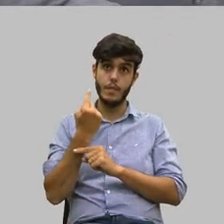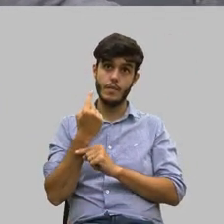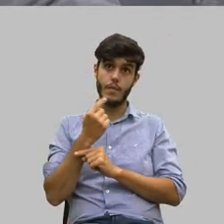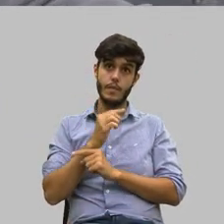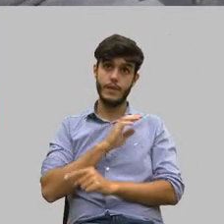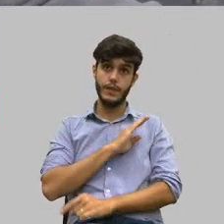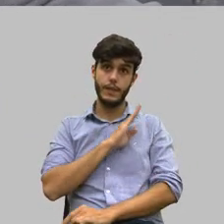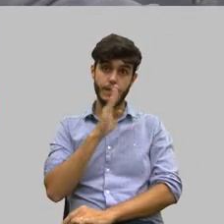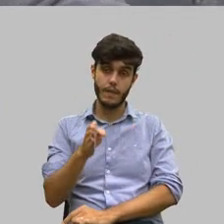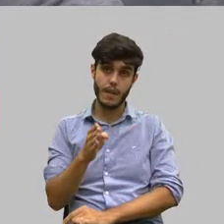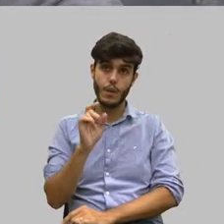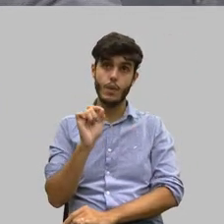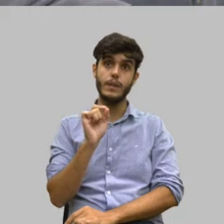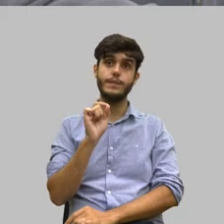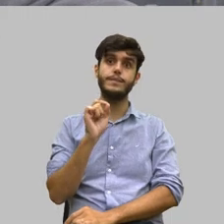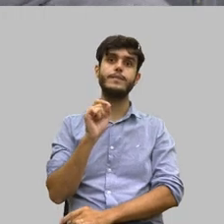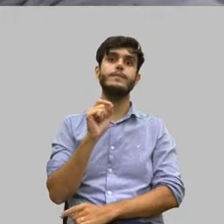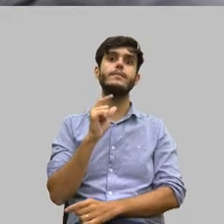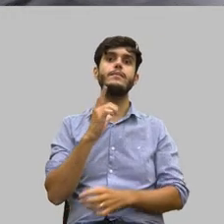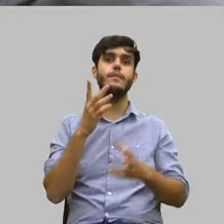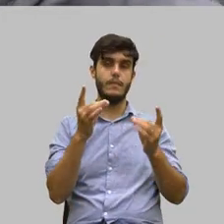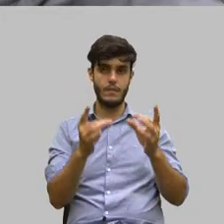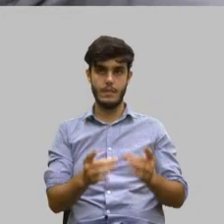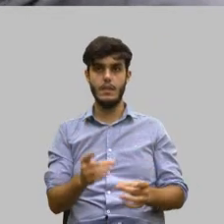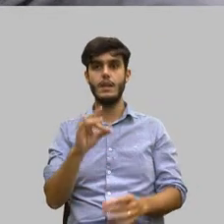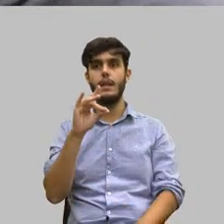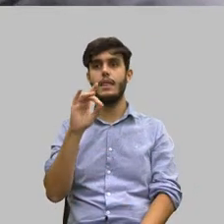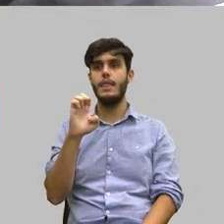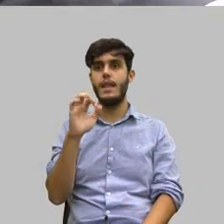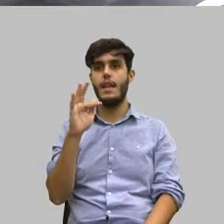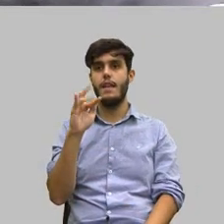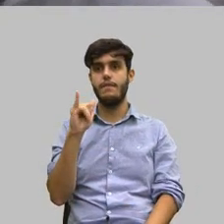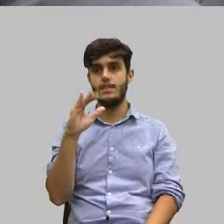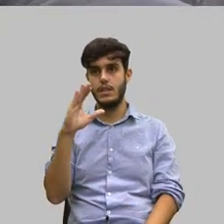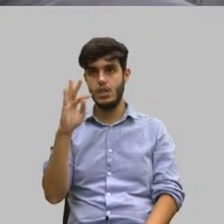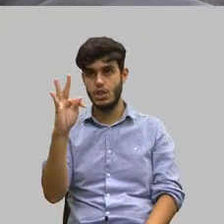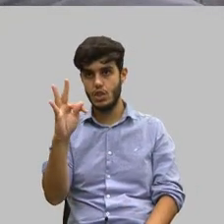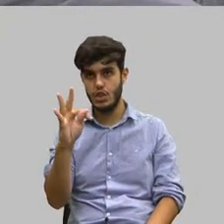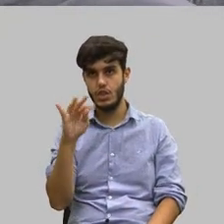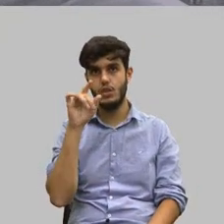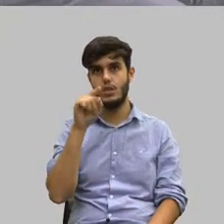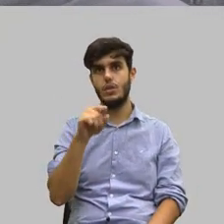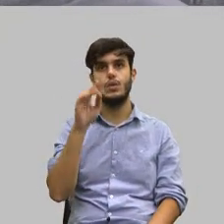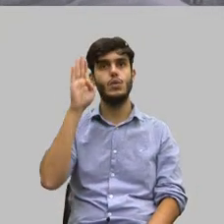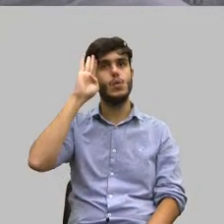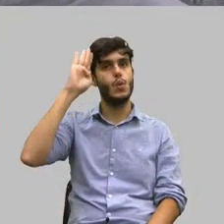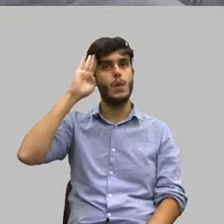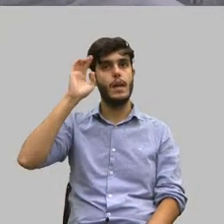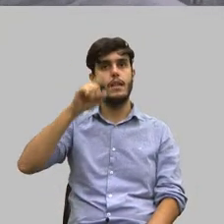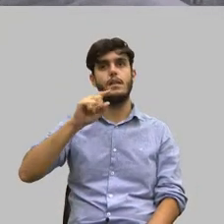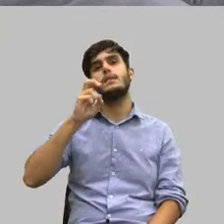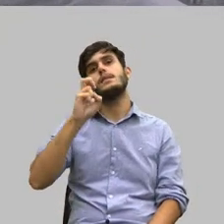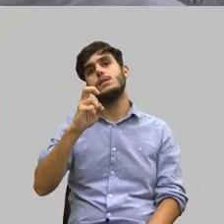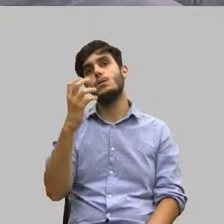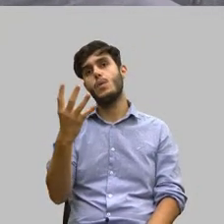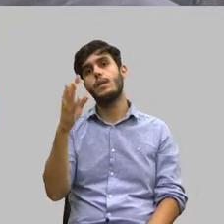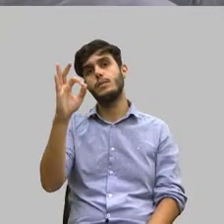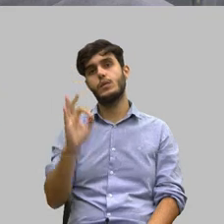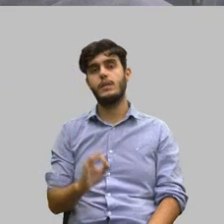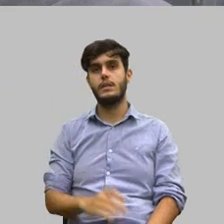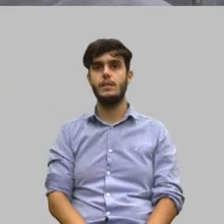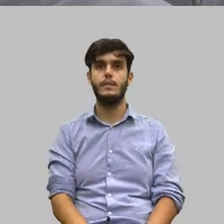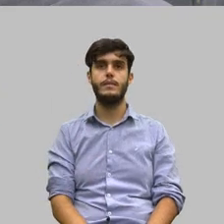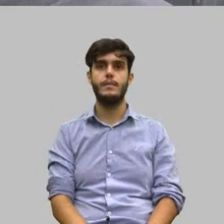no déficit mais detalhados de soldados por exemplo é de 54%